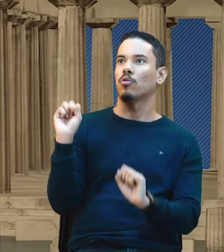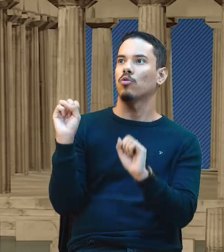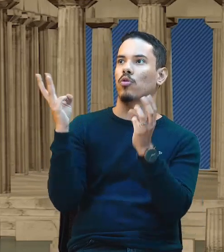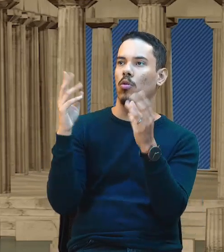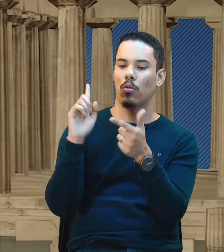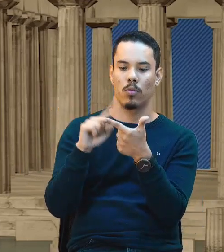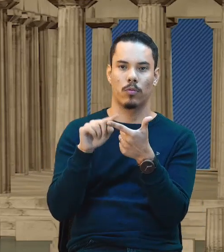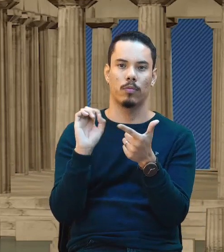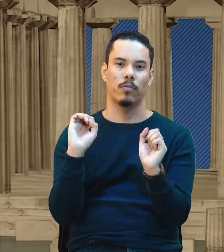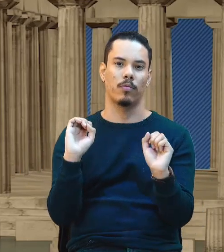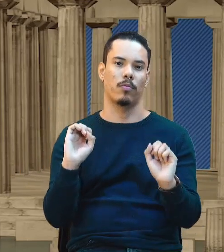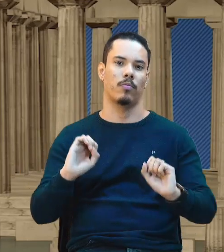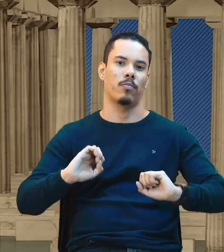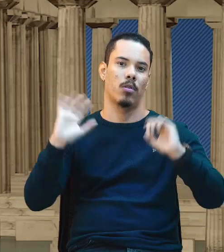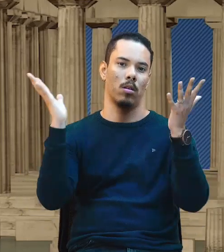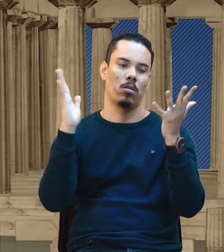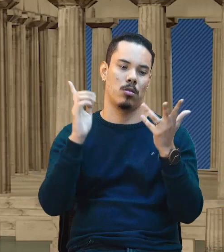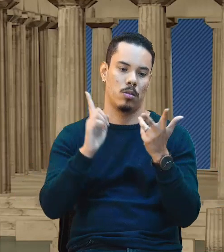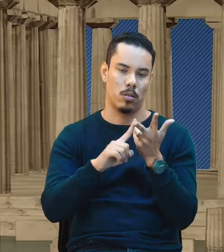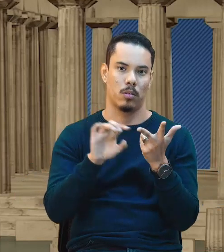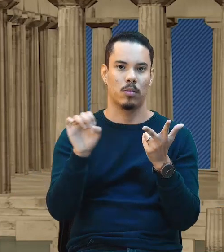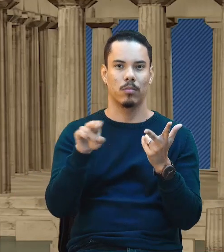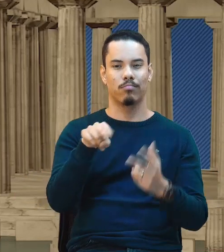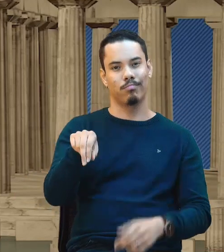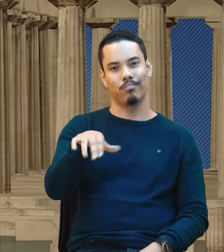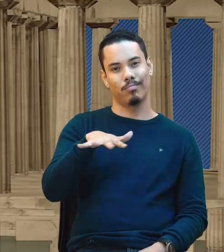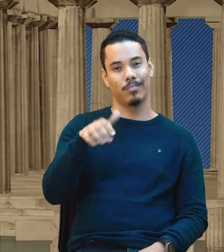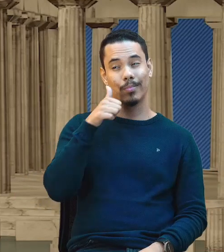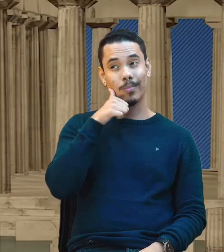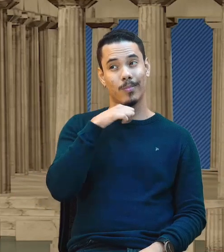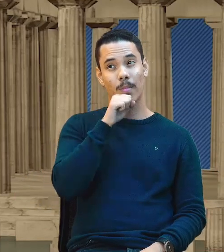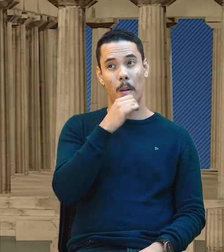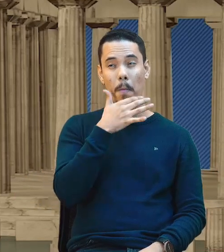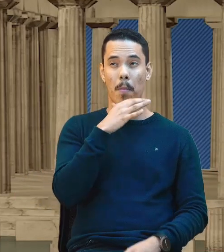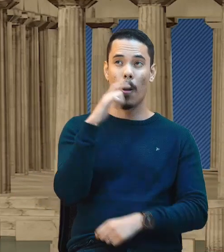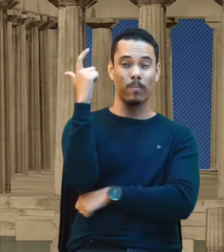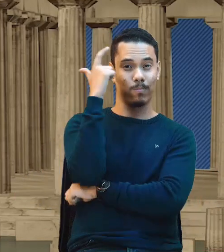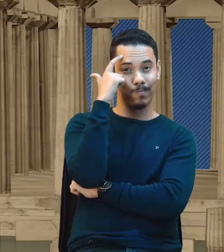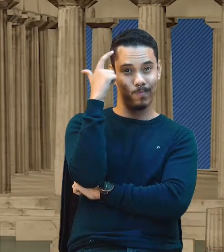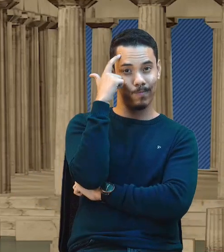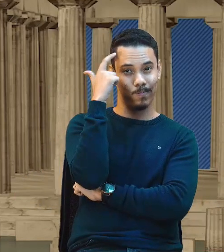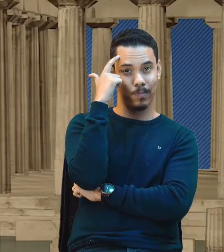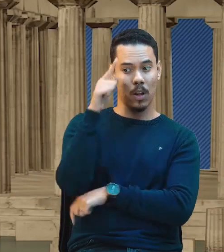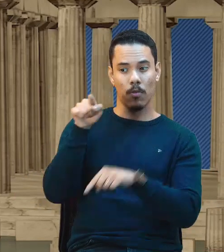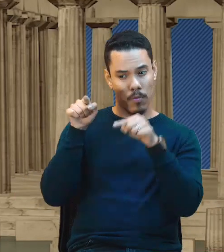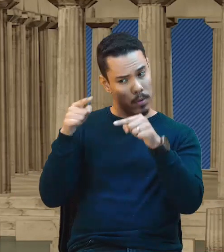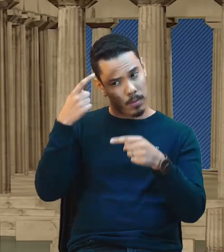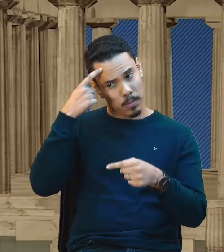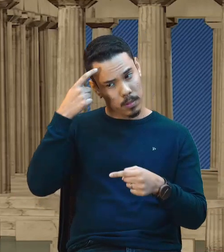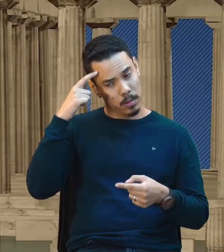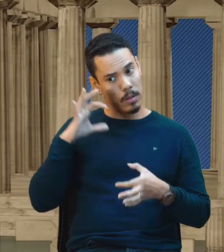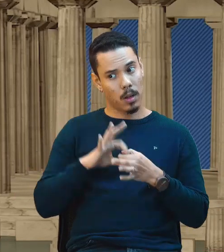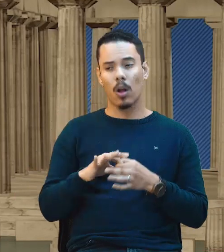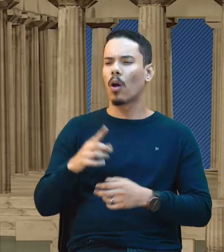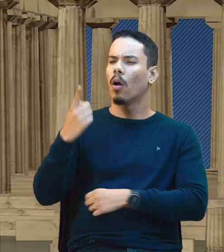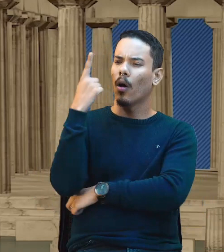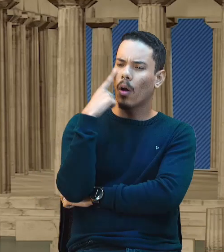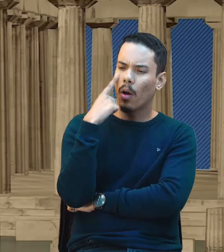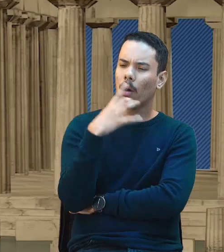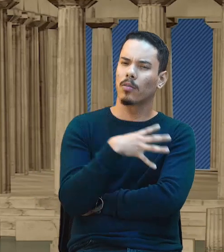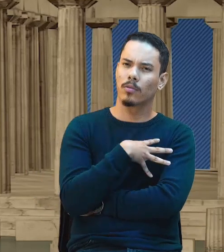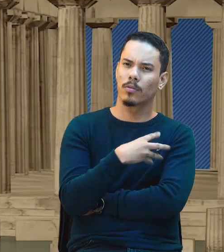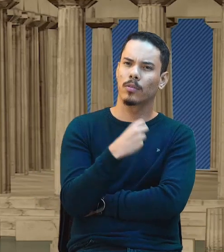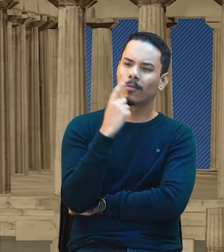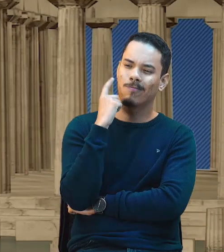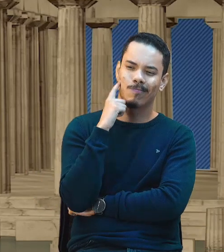para ir para uma situação que o pai analisa se é perigo, o pai tem que estimular o pensar dele pela razão. Filho, lá o